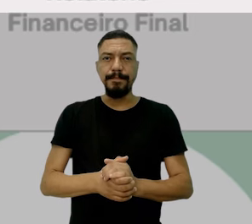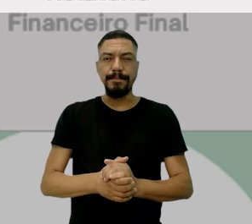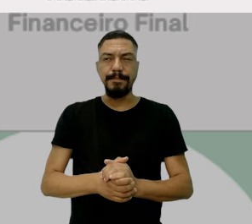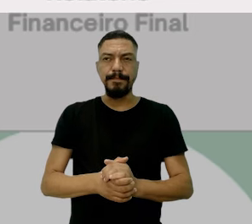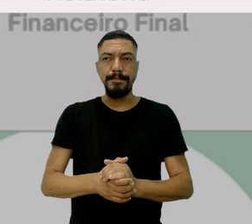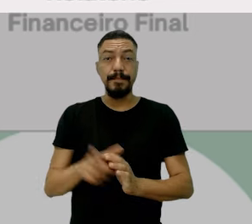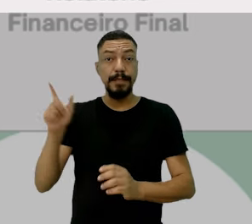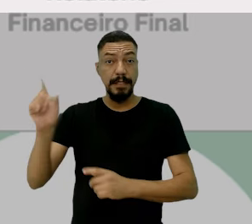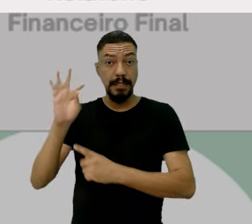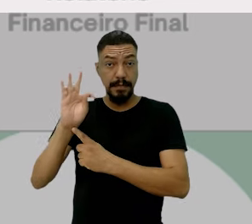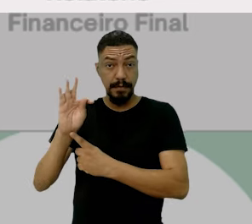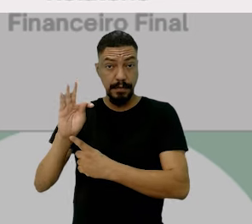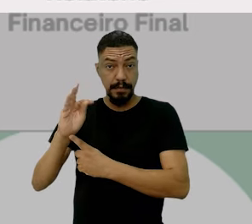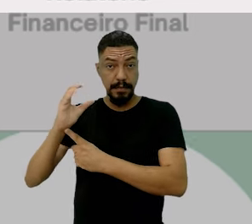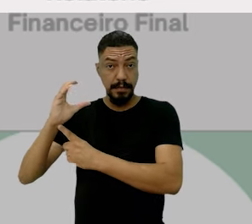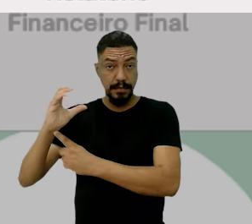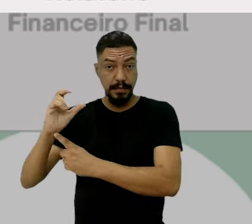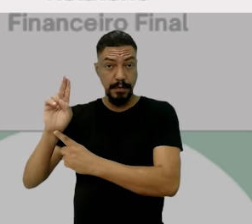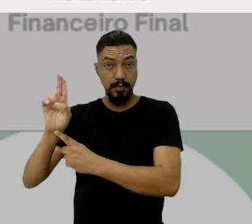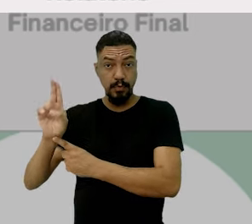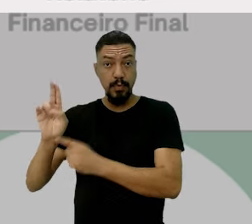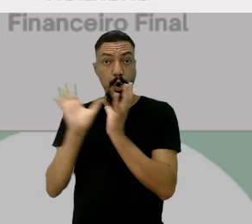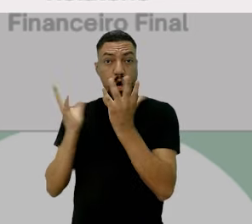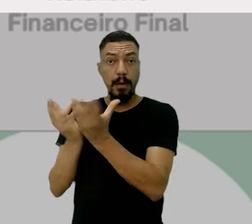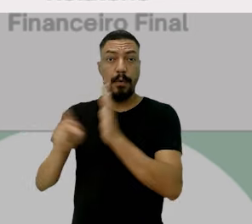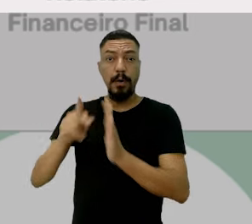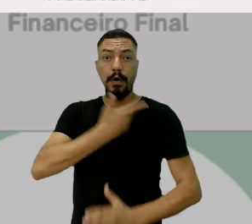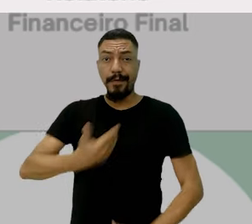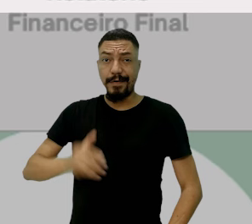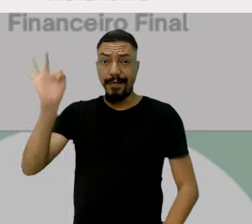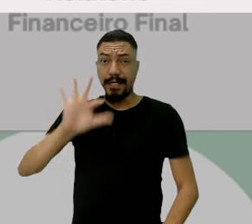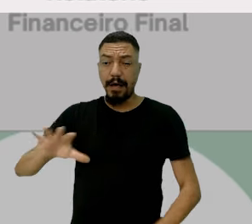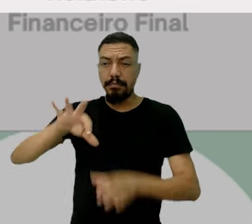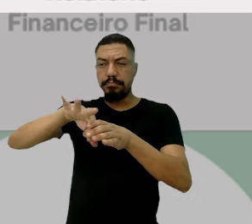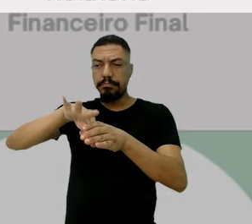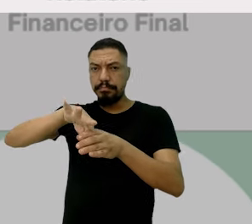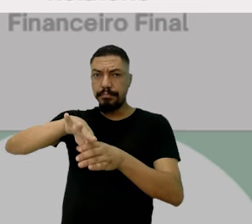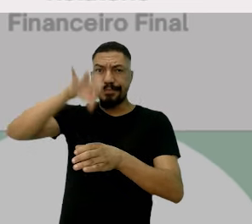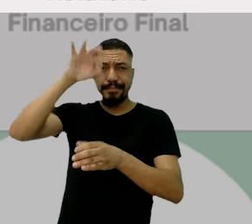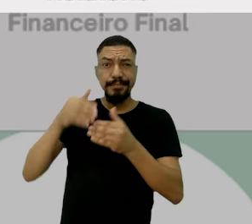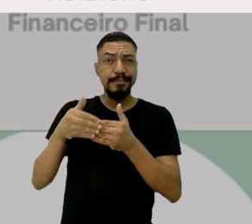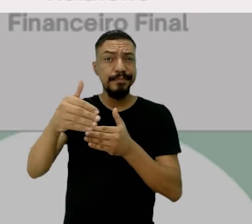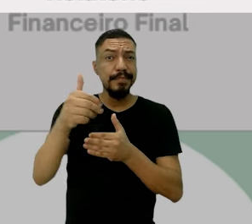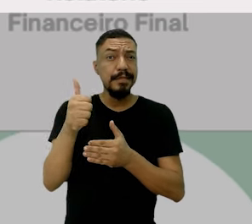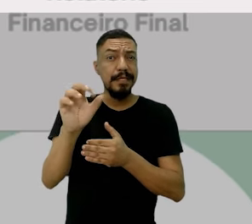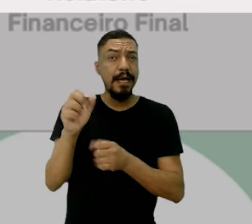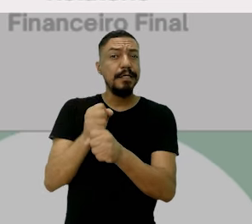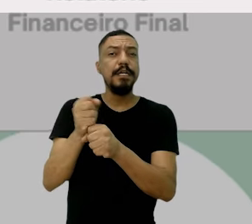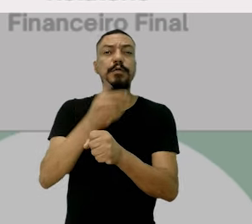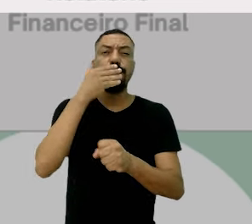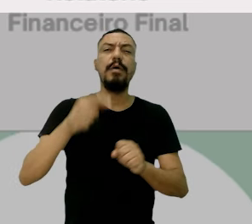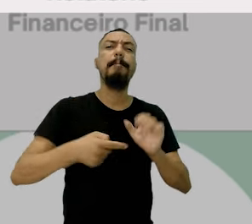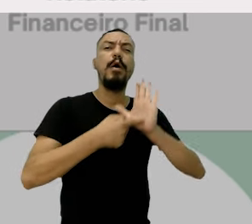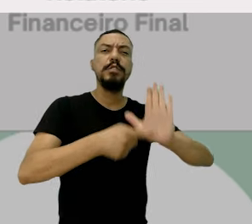Tem uma coisa chamada Tribunal de Contas da União que pode te sortear nesses 10 anos e você ter